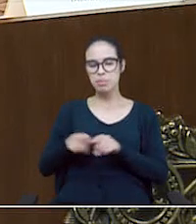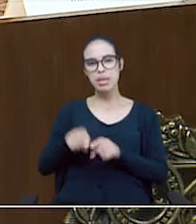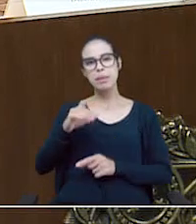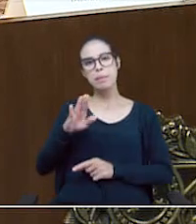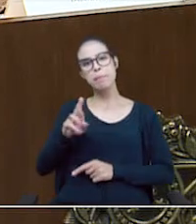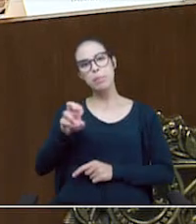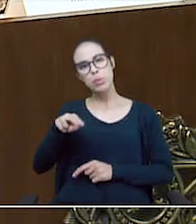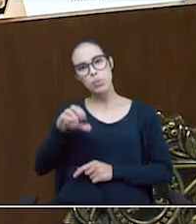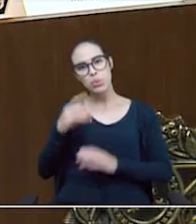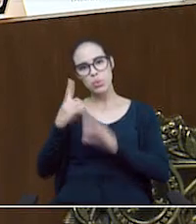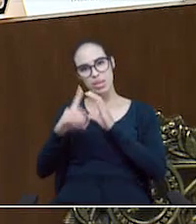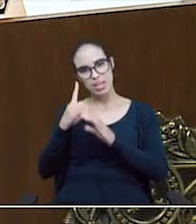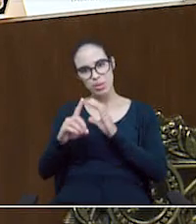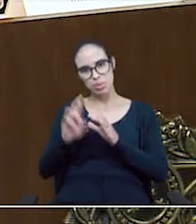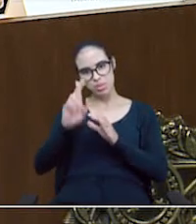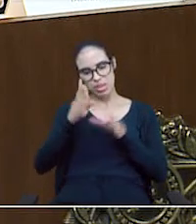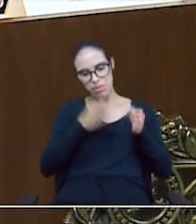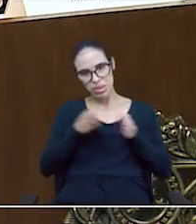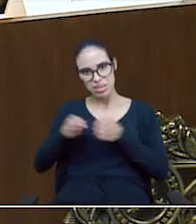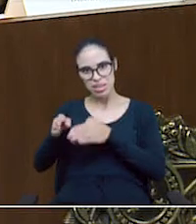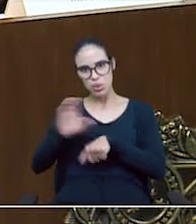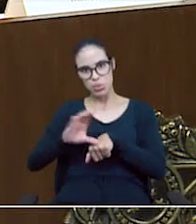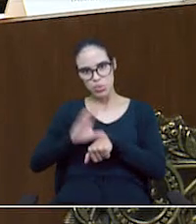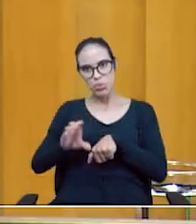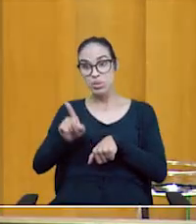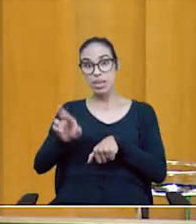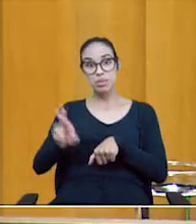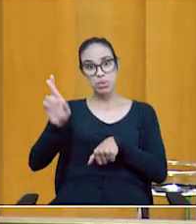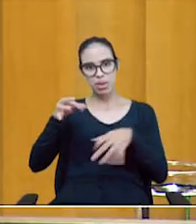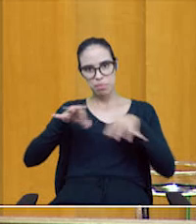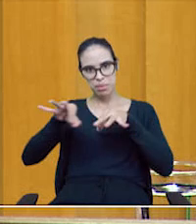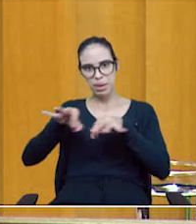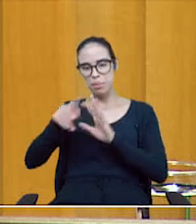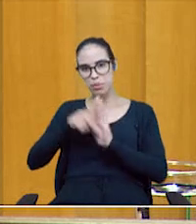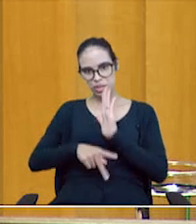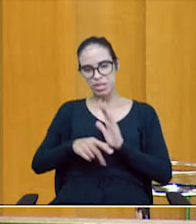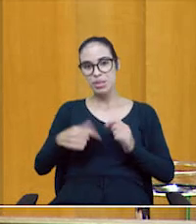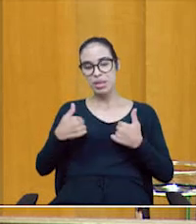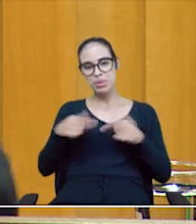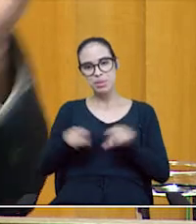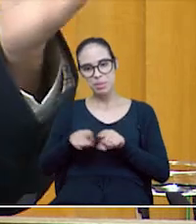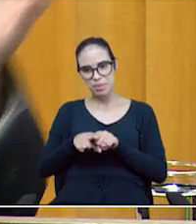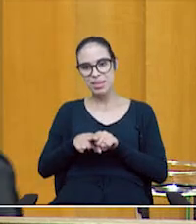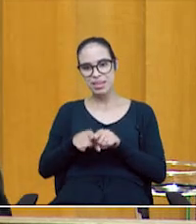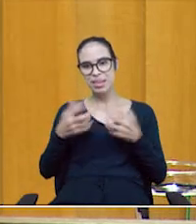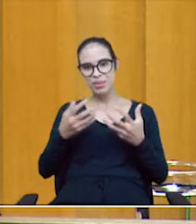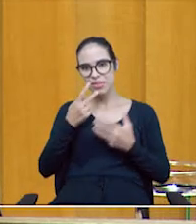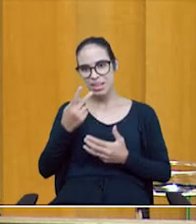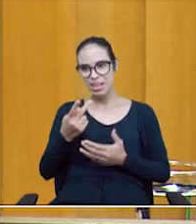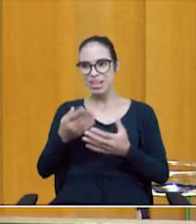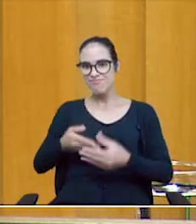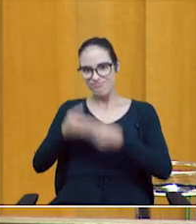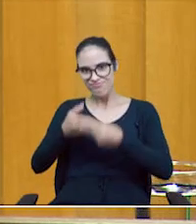curso atualmente, e é o juiz auxiliar responsável por todos esses projetos. E também me permito uma saudação muito especial aqui, que estou vendo a